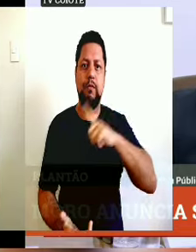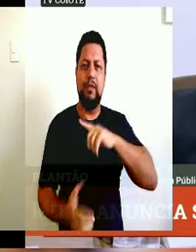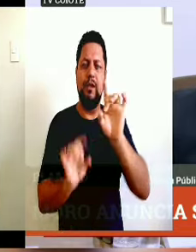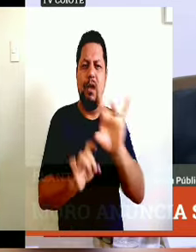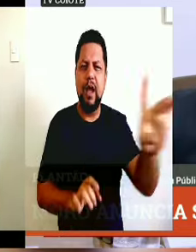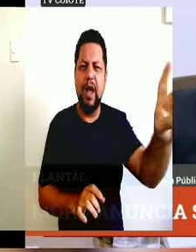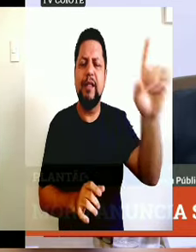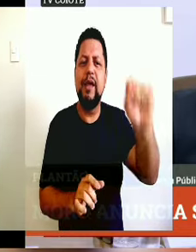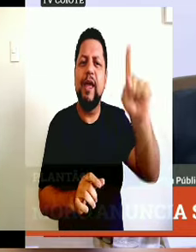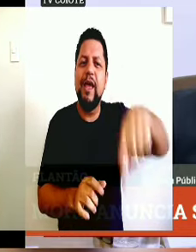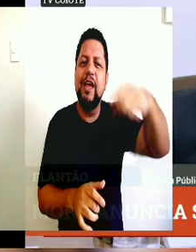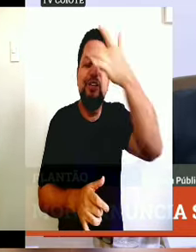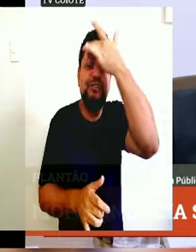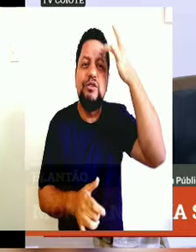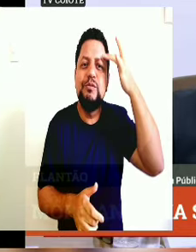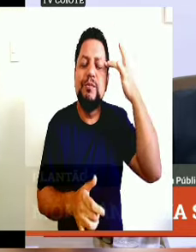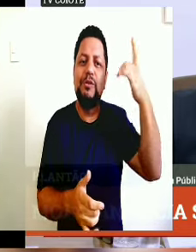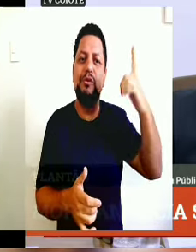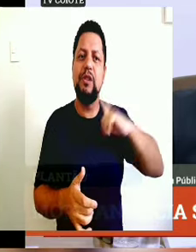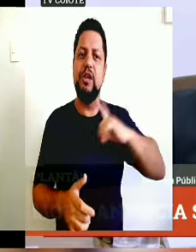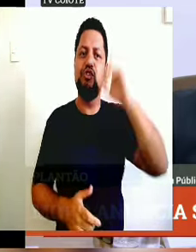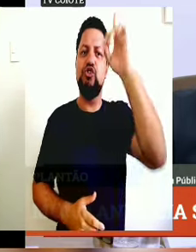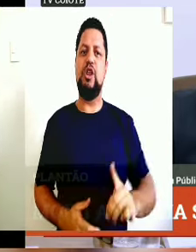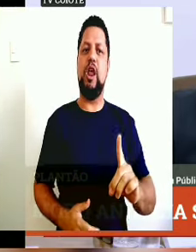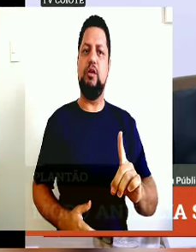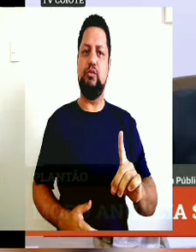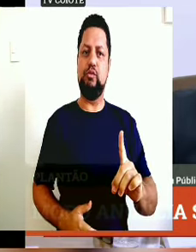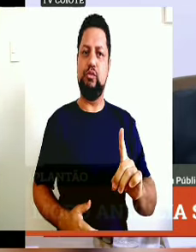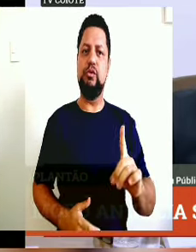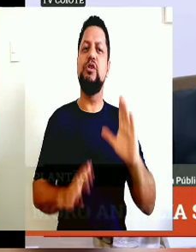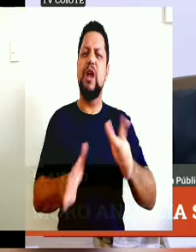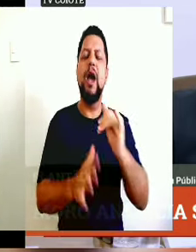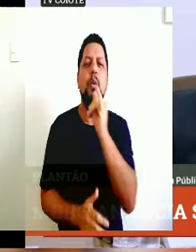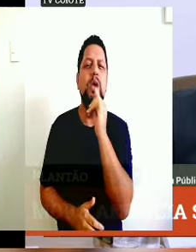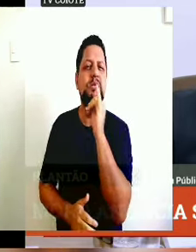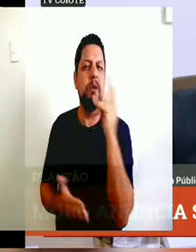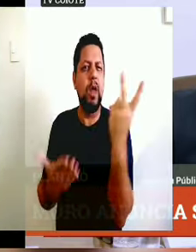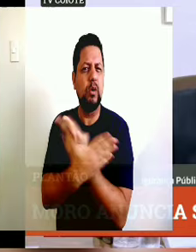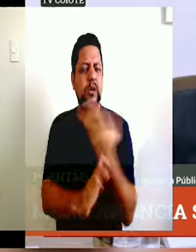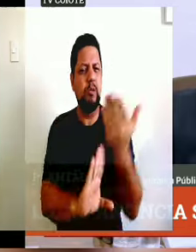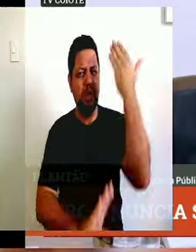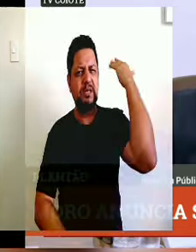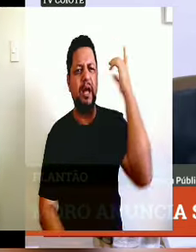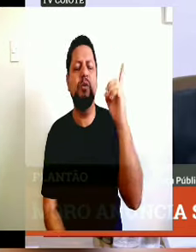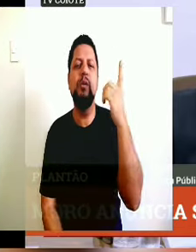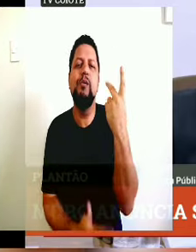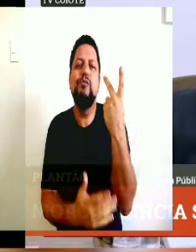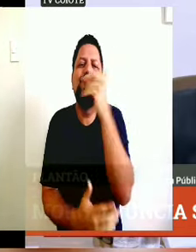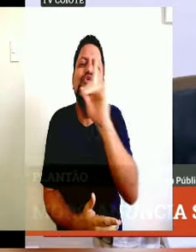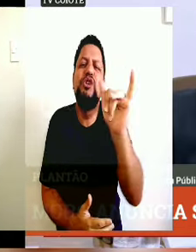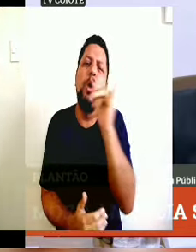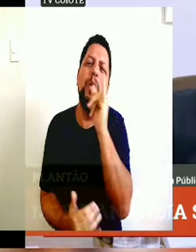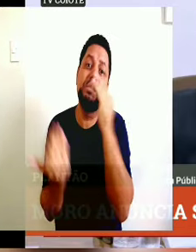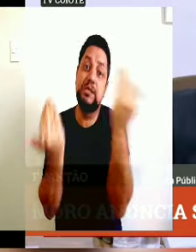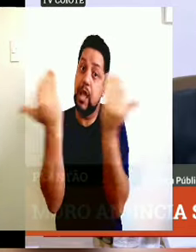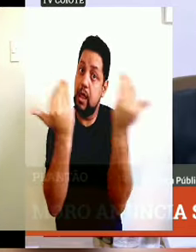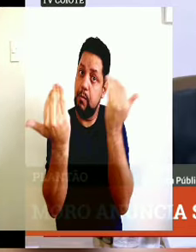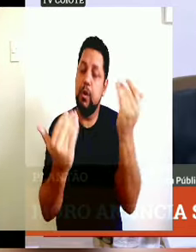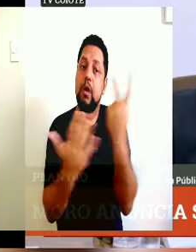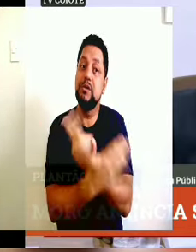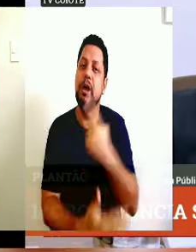até um episódio que é num domingo qualquer durante aquelas investigações, lembro que